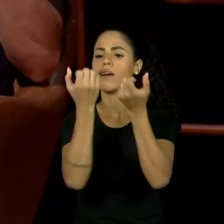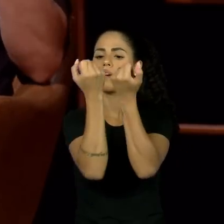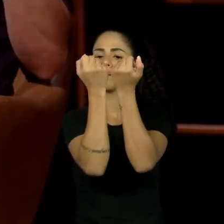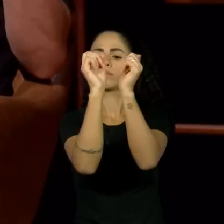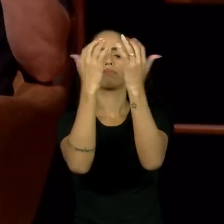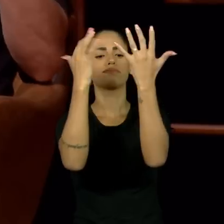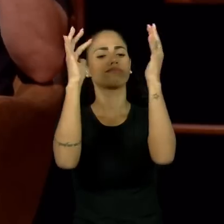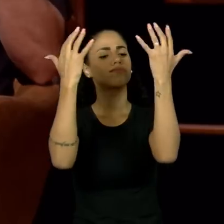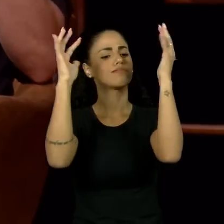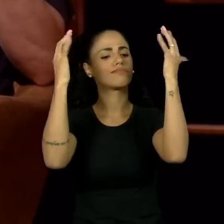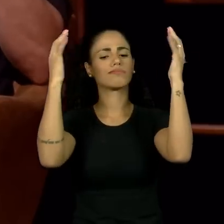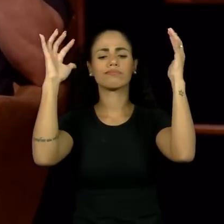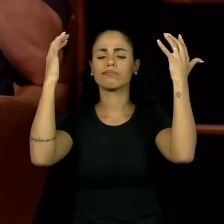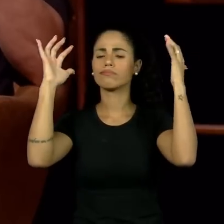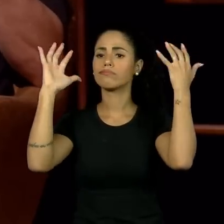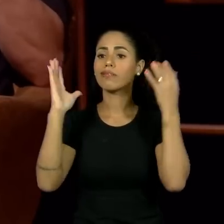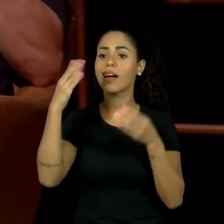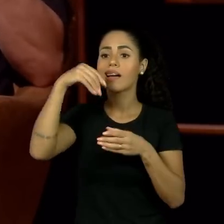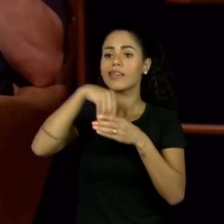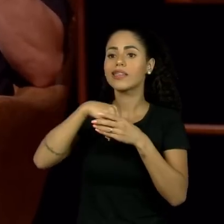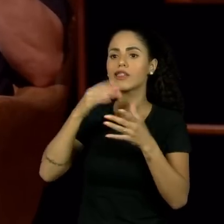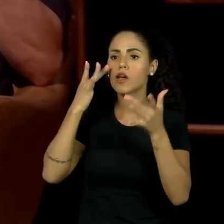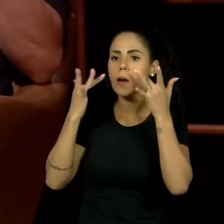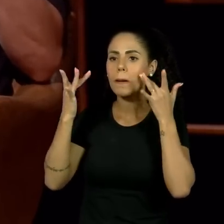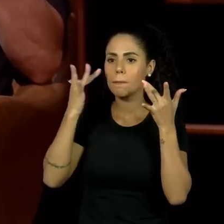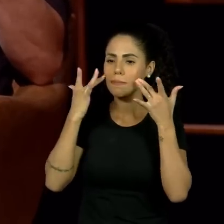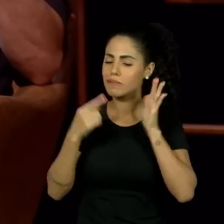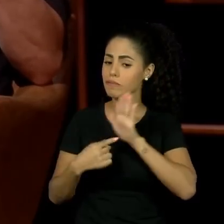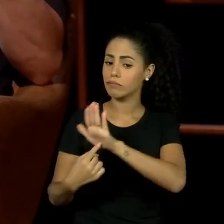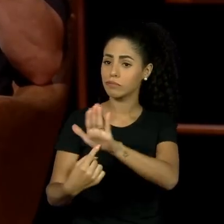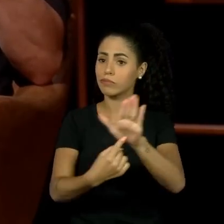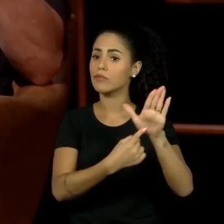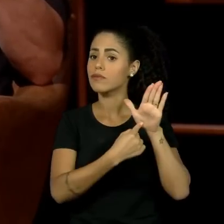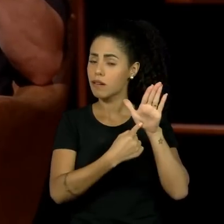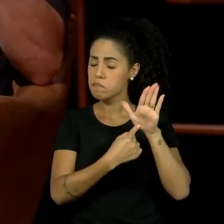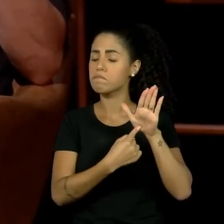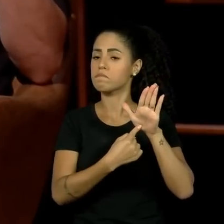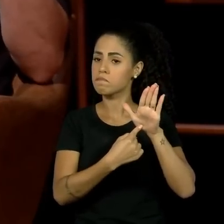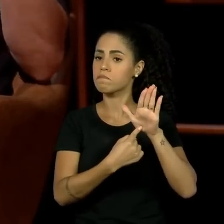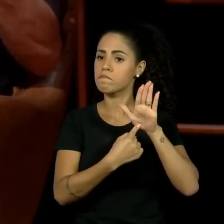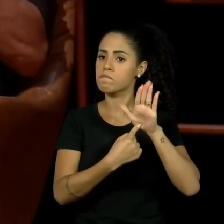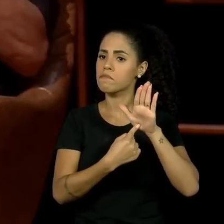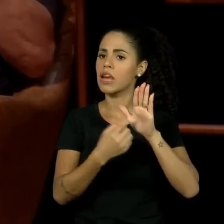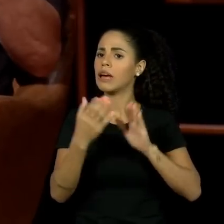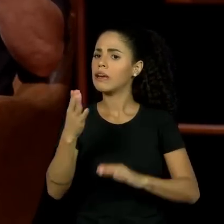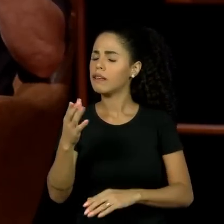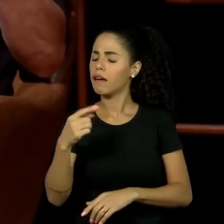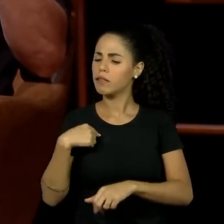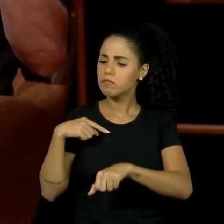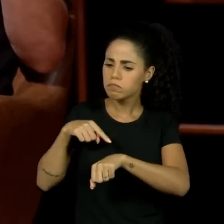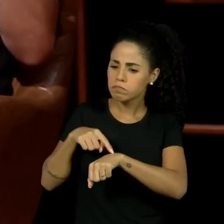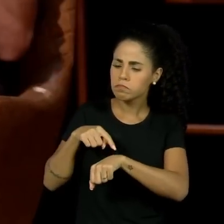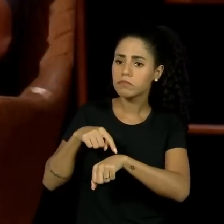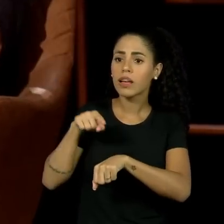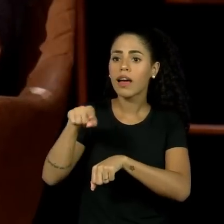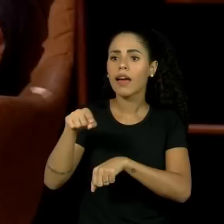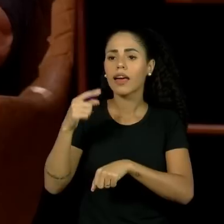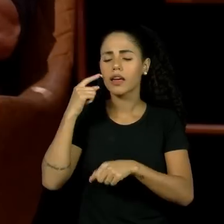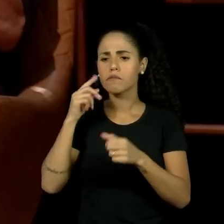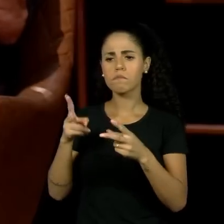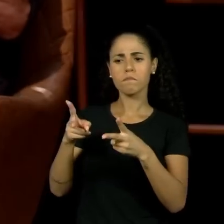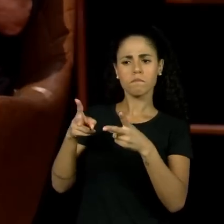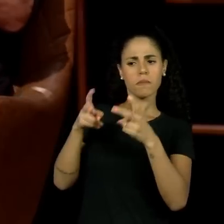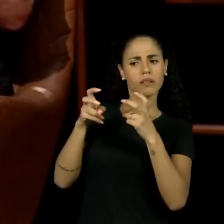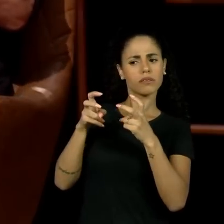natureza dentro dele muito forte. E quando ele se